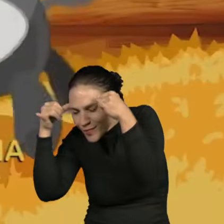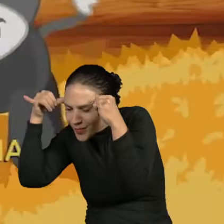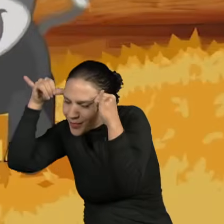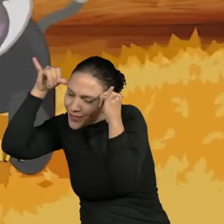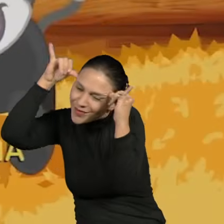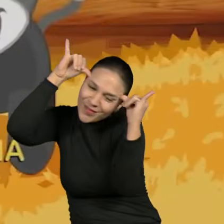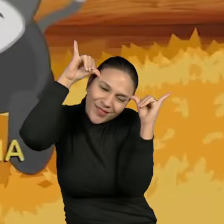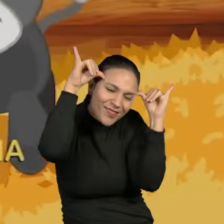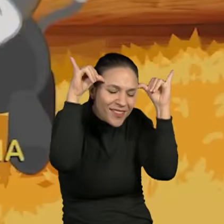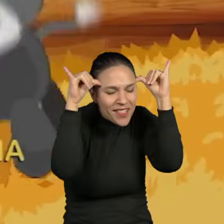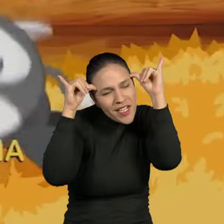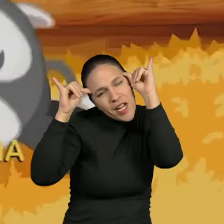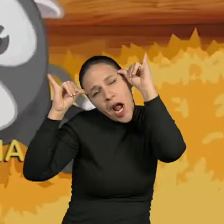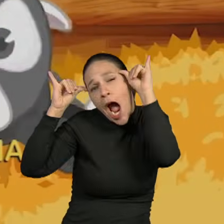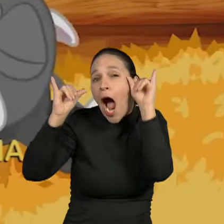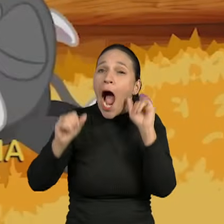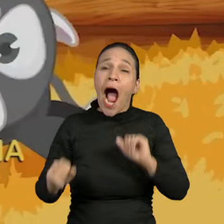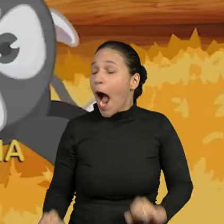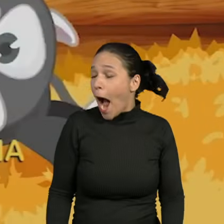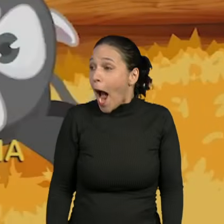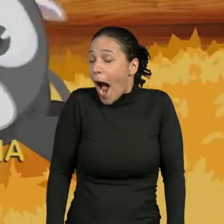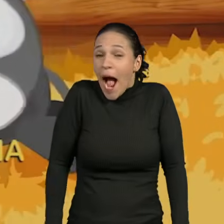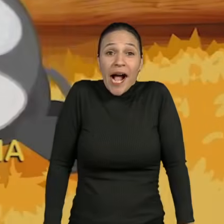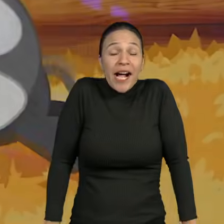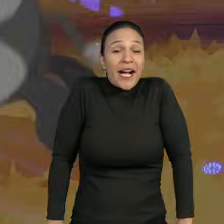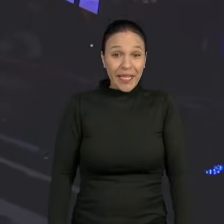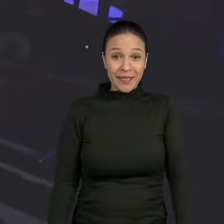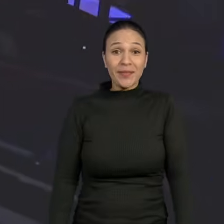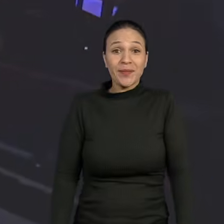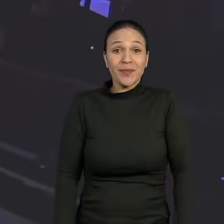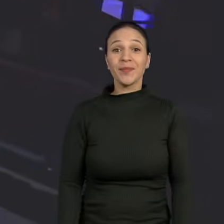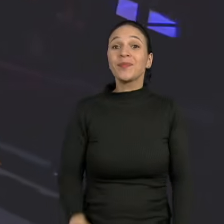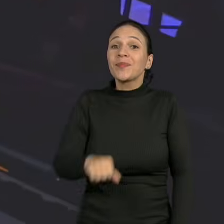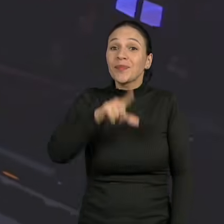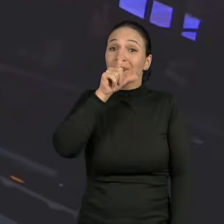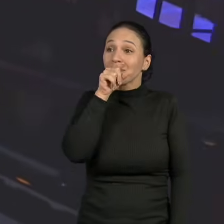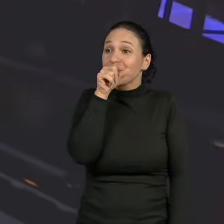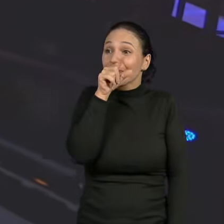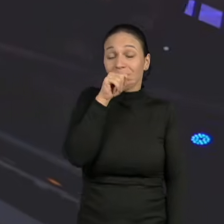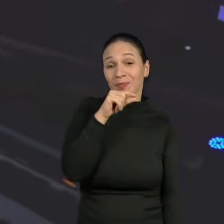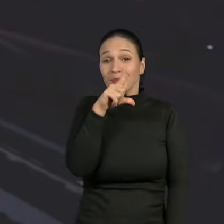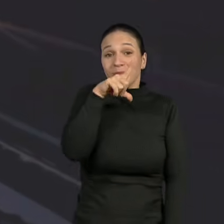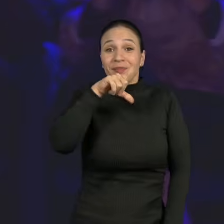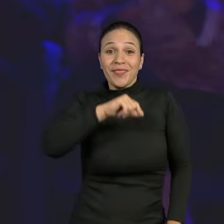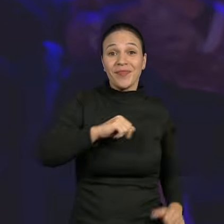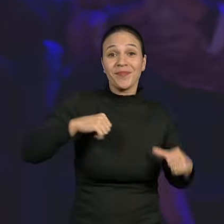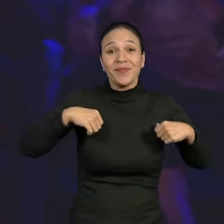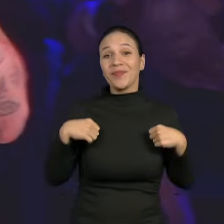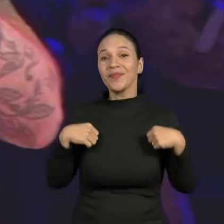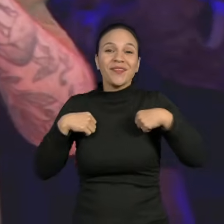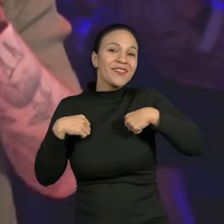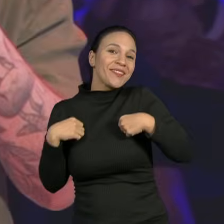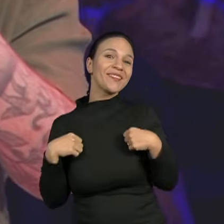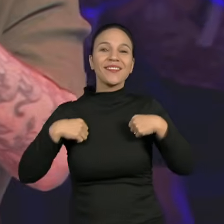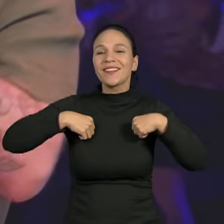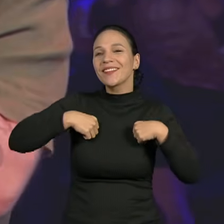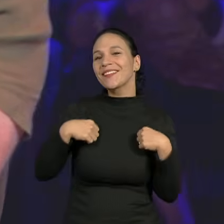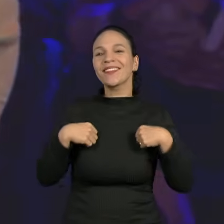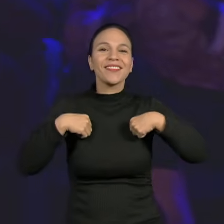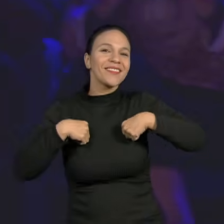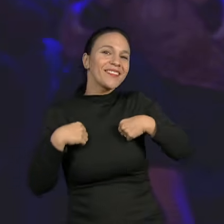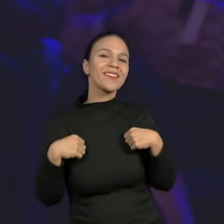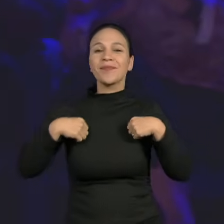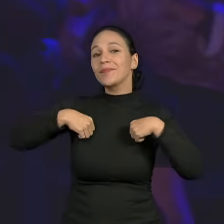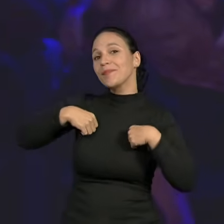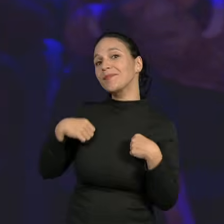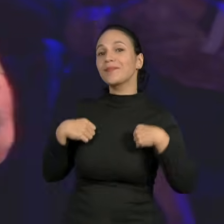Acorda o bezerro e a vaquinha, que já cocoricou dona galinha.